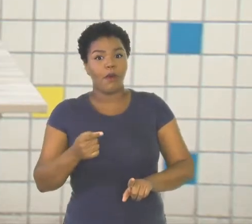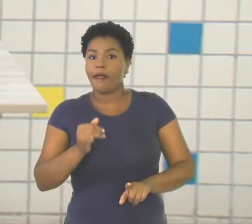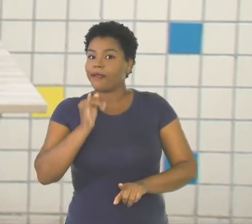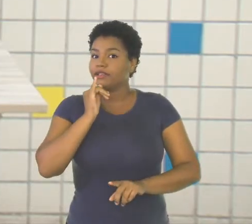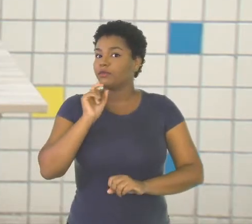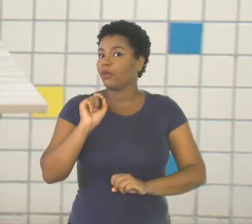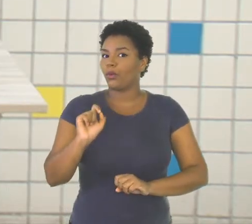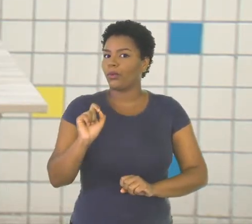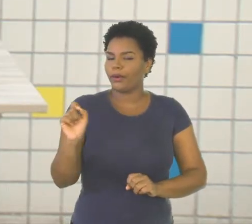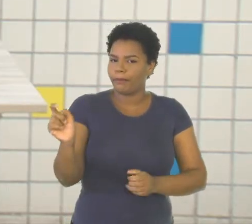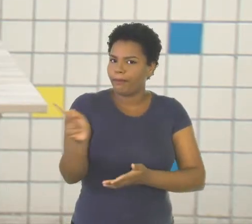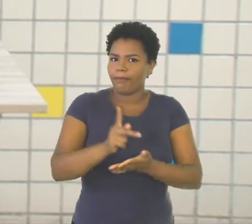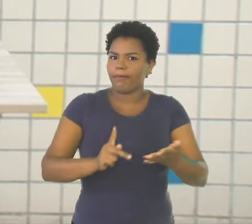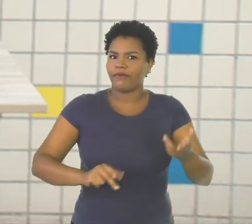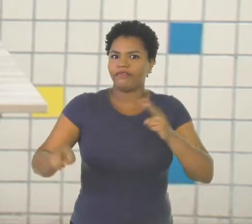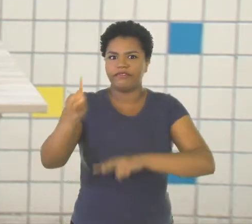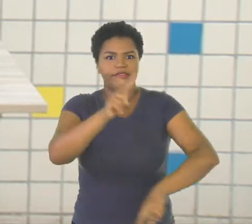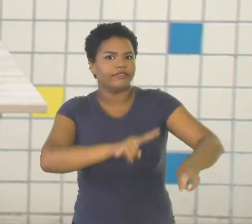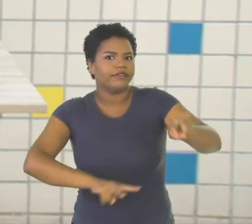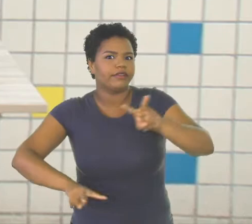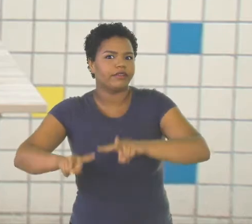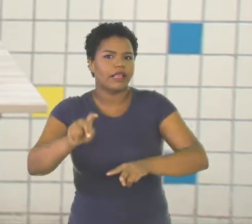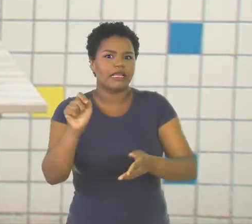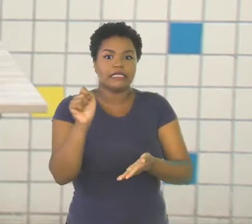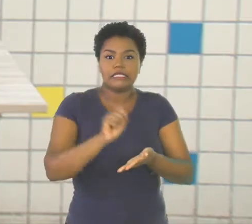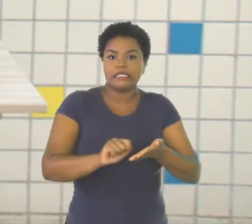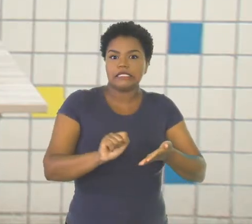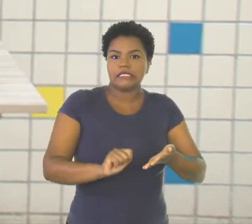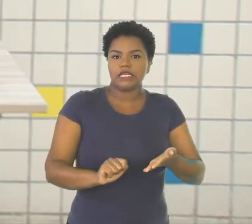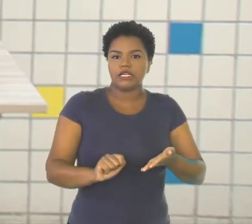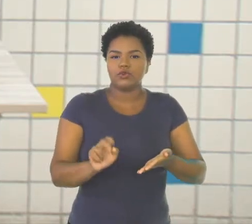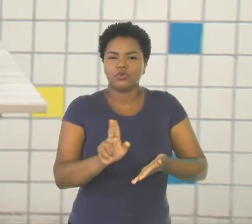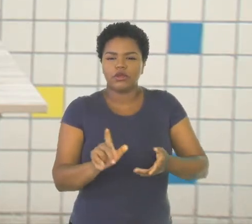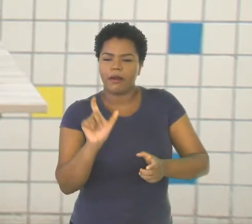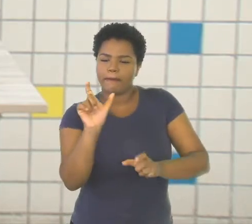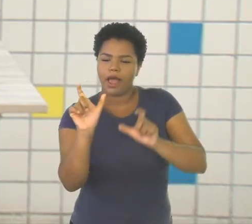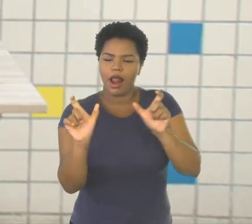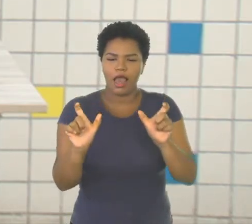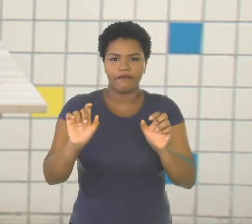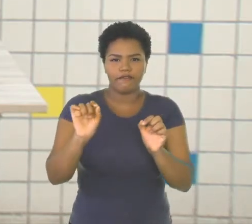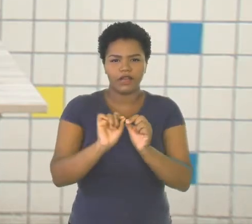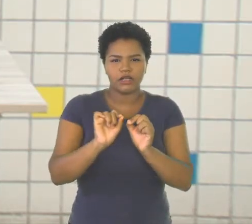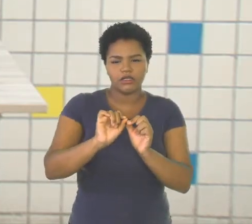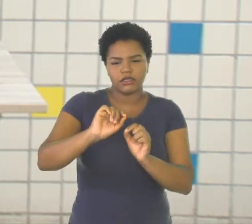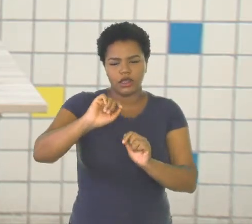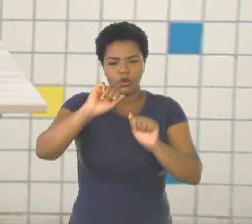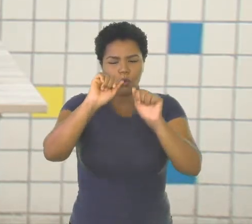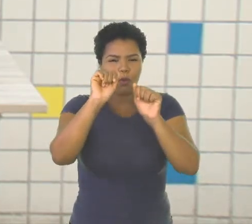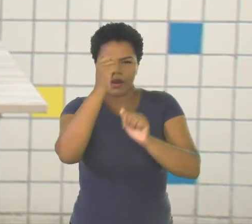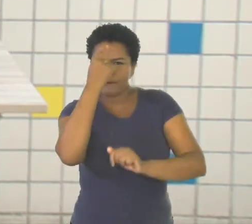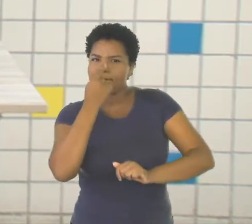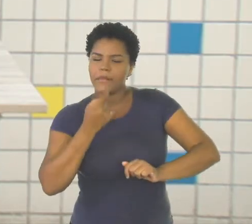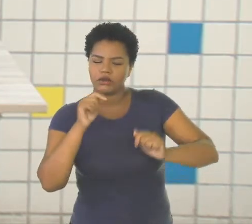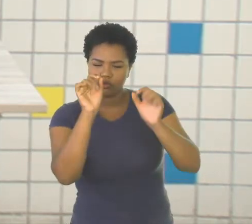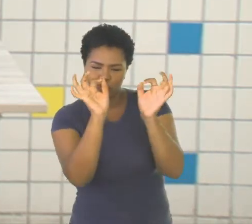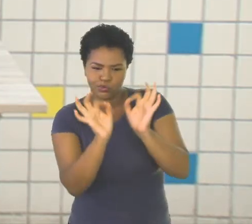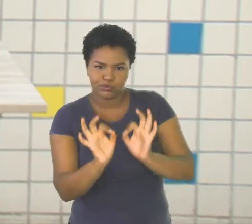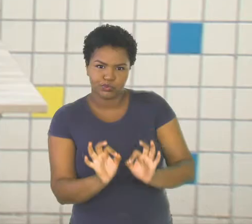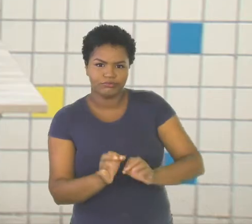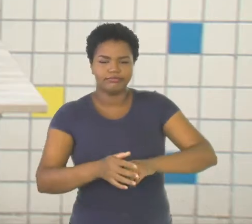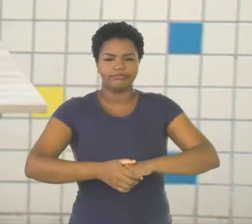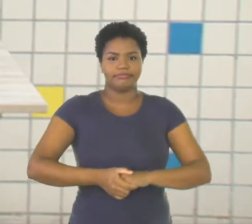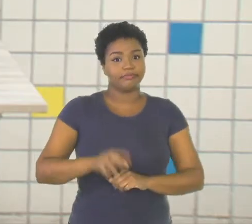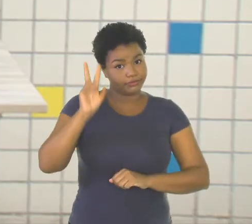visuais, que são aqueles escritos em forma de uma imagem. Lembram? Isso mesmo. Pois